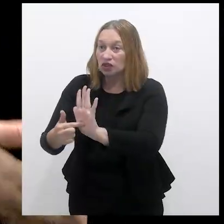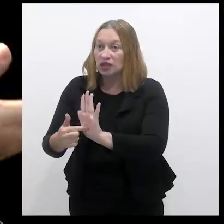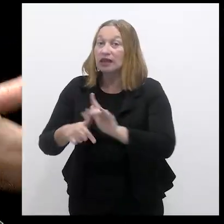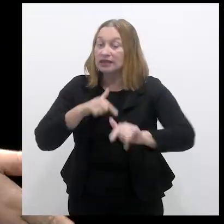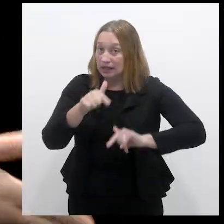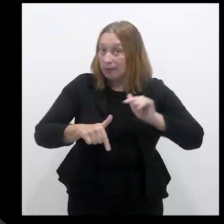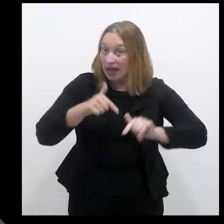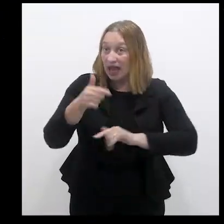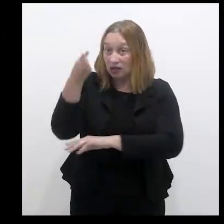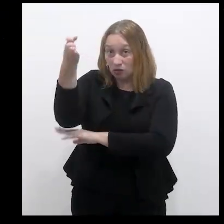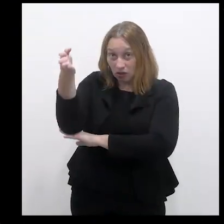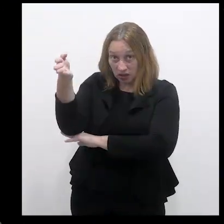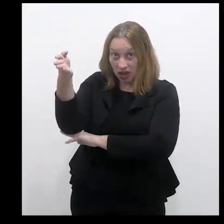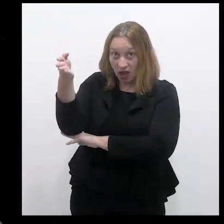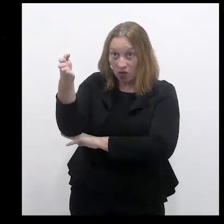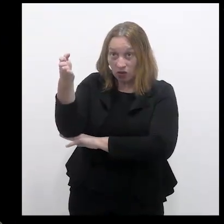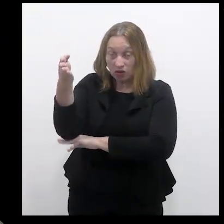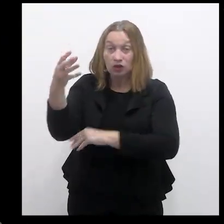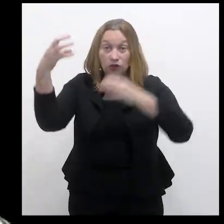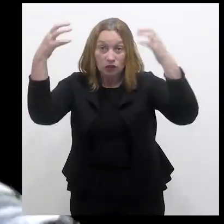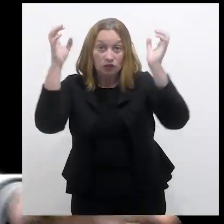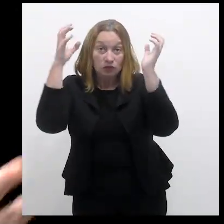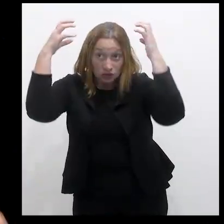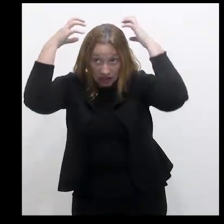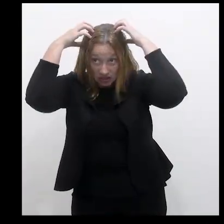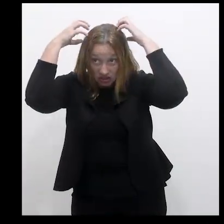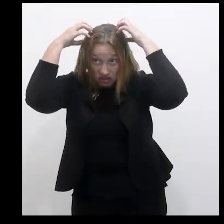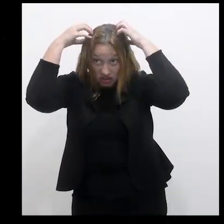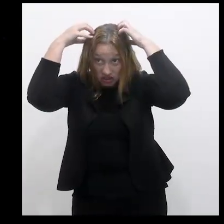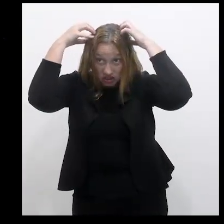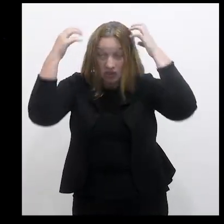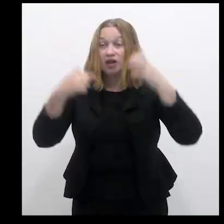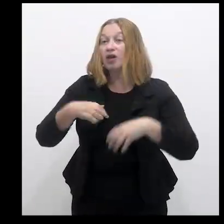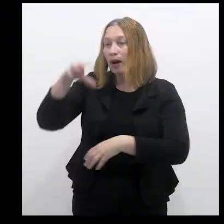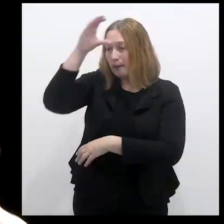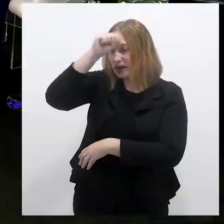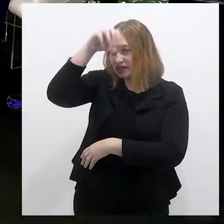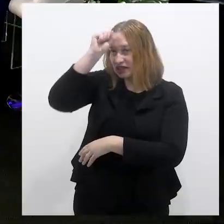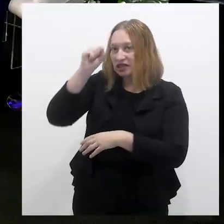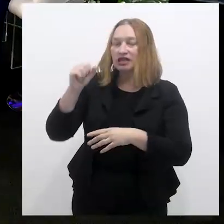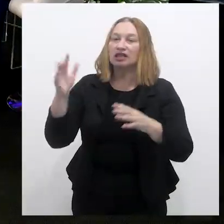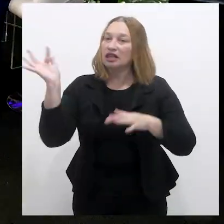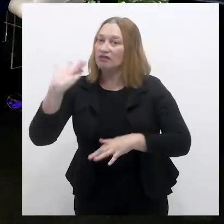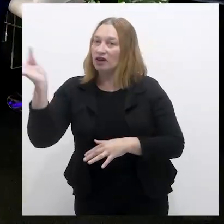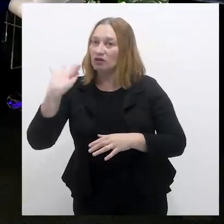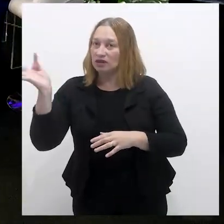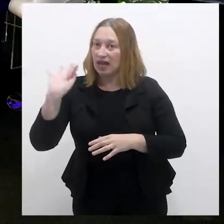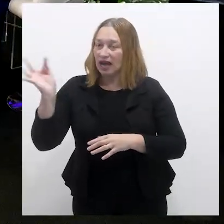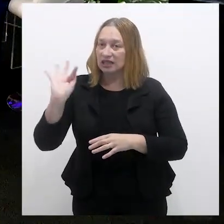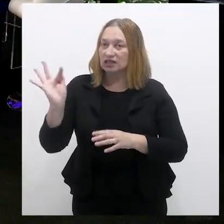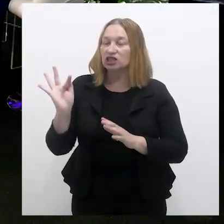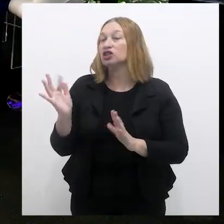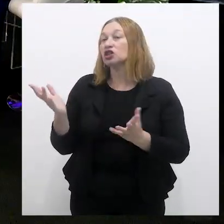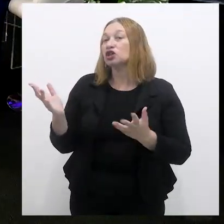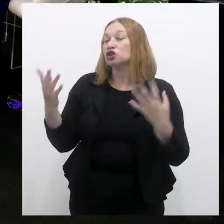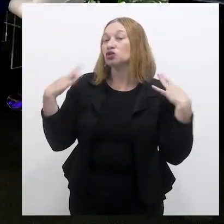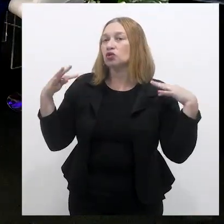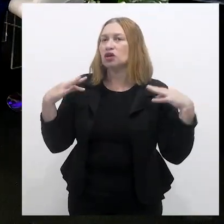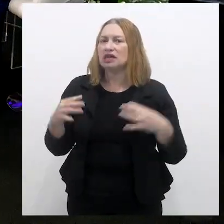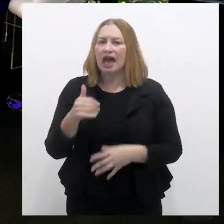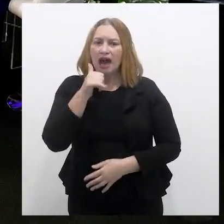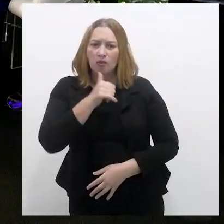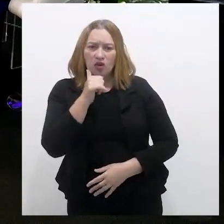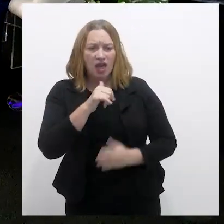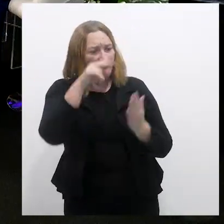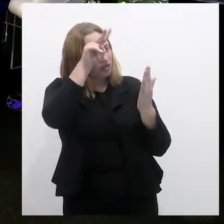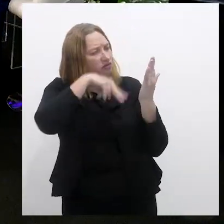para trabalhar na Disney, eu queria trabalhar nos hotéis da Disney, para aplicar o que eu estava aprendendo na faculdade de turismo. Aí quando a moça pegou meu currículo, ela